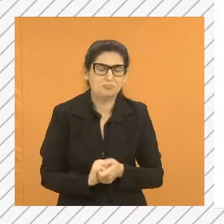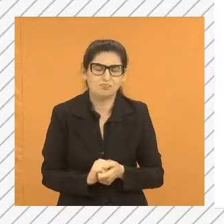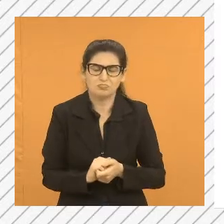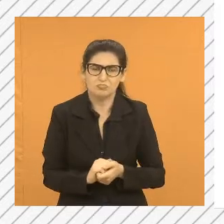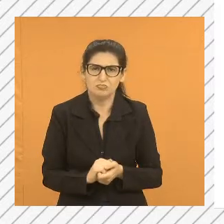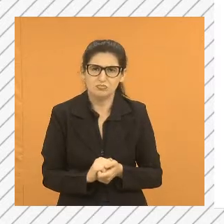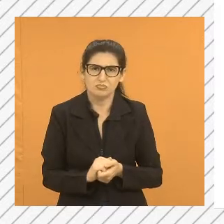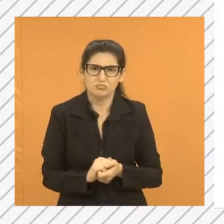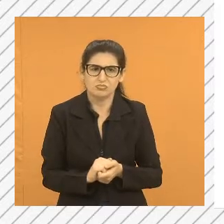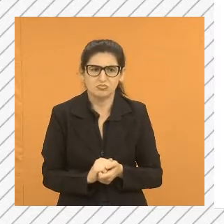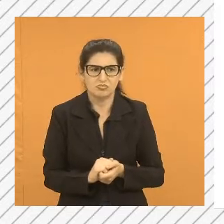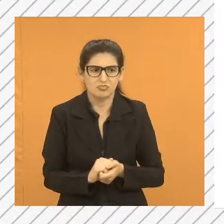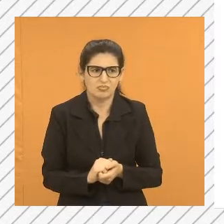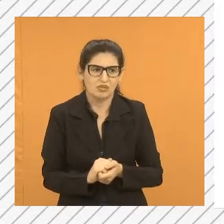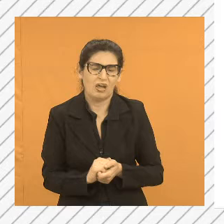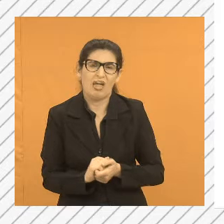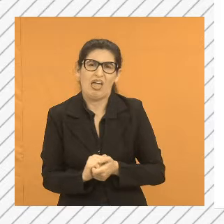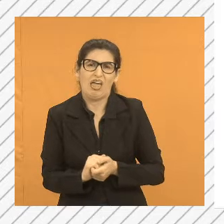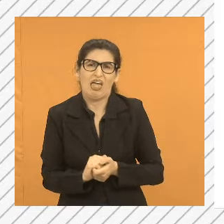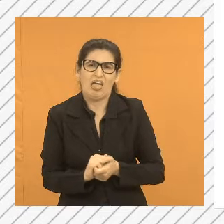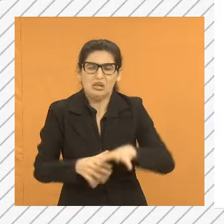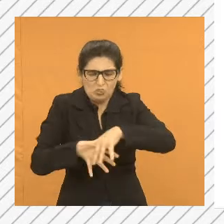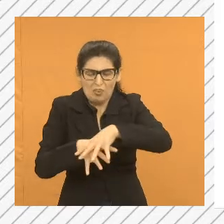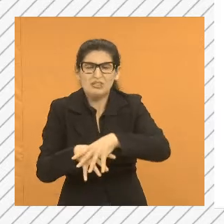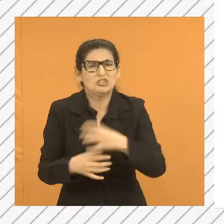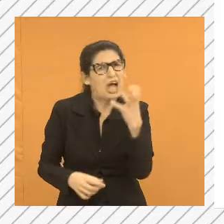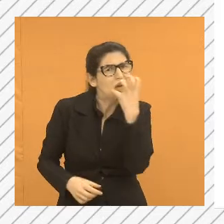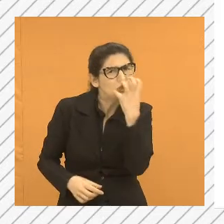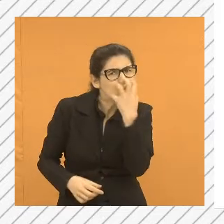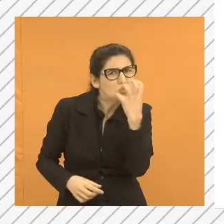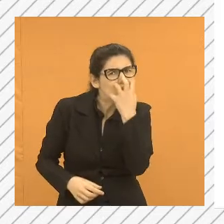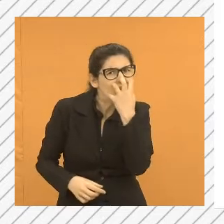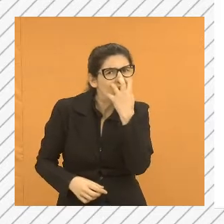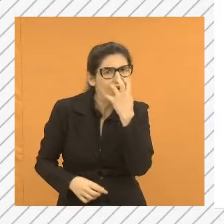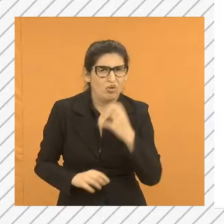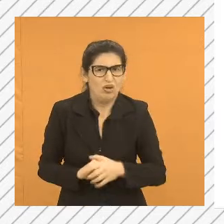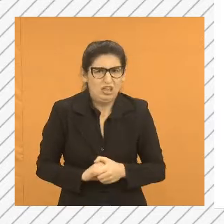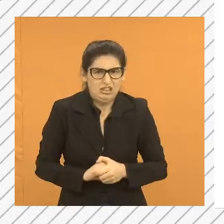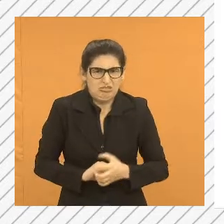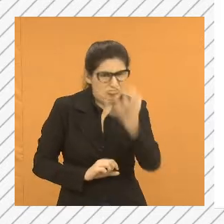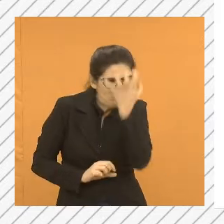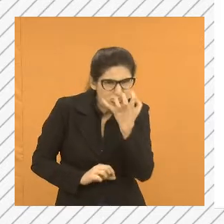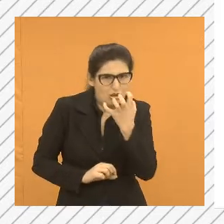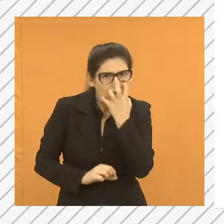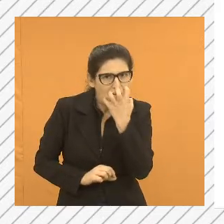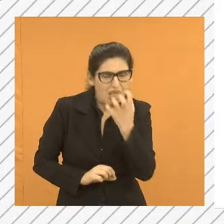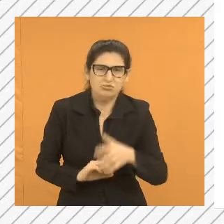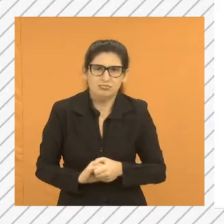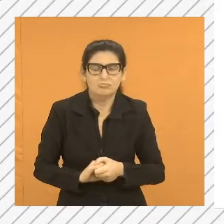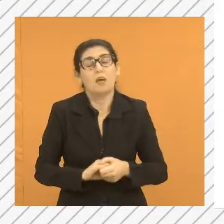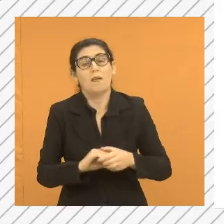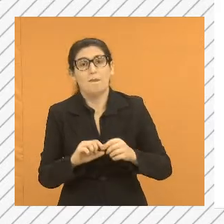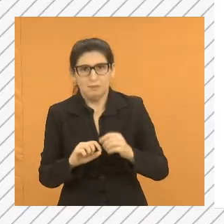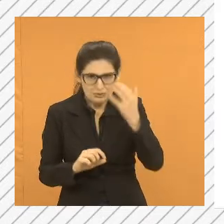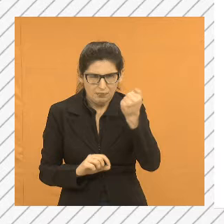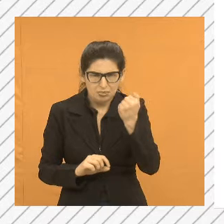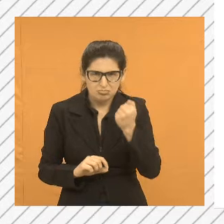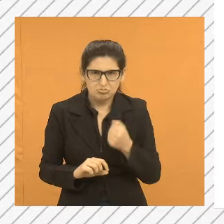nós tivéssemos os casos de raiva, mas amostras justamente para verificar a incidência ou